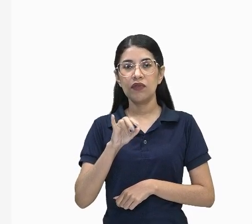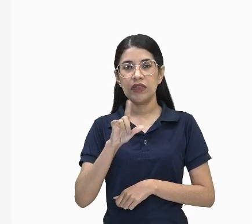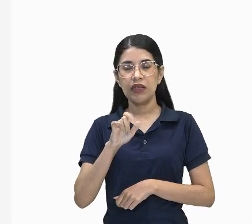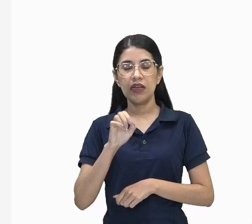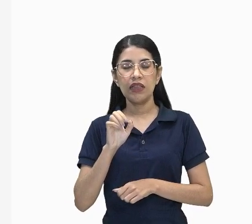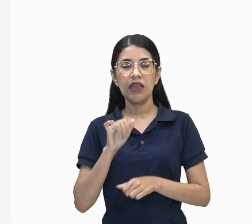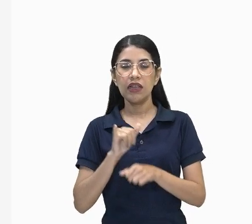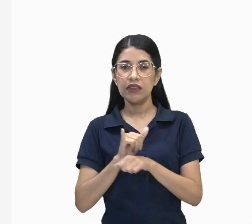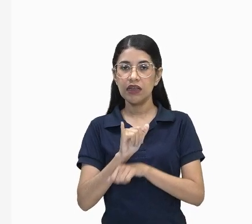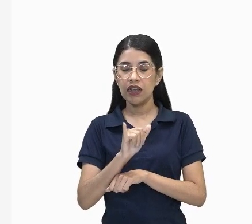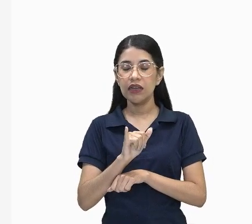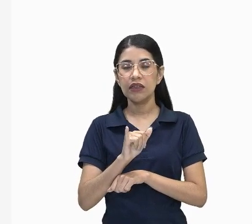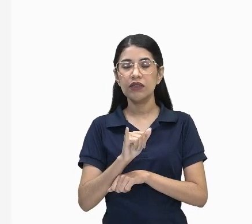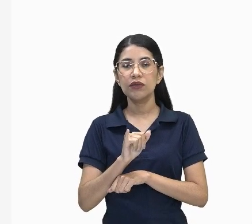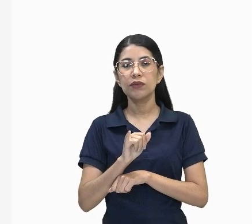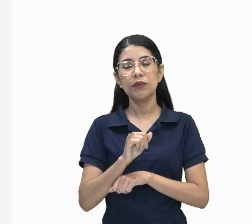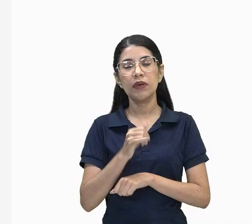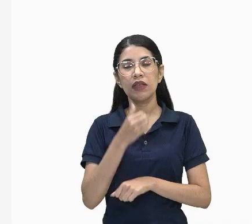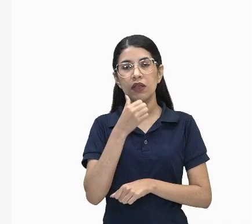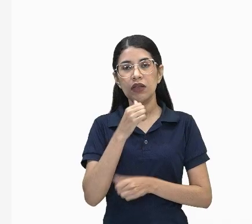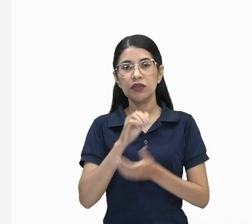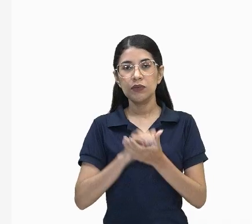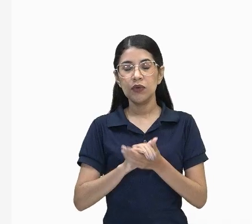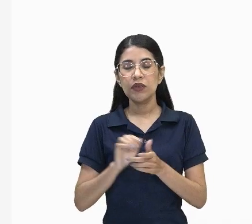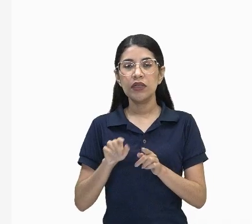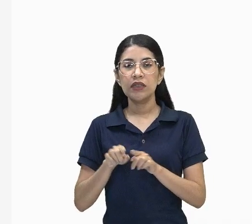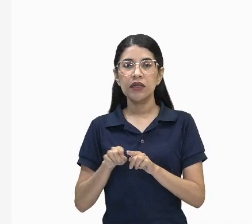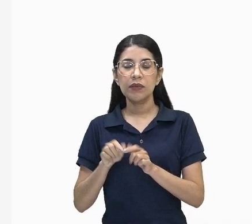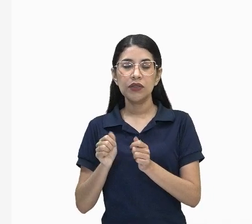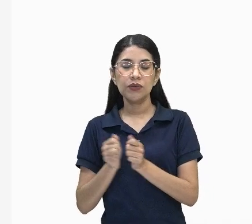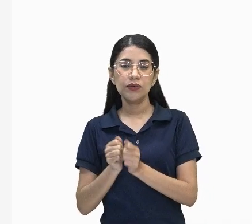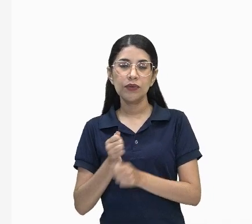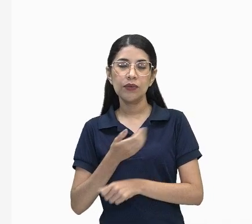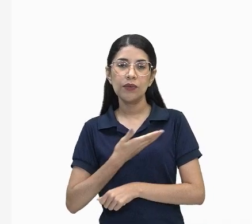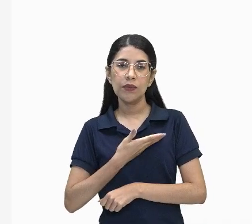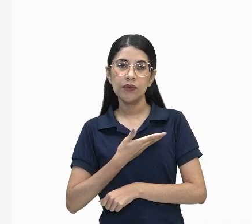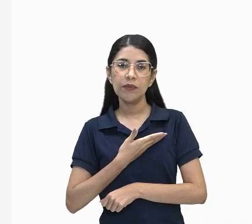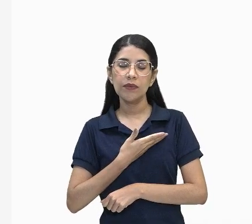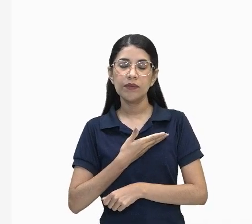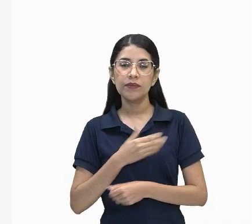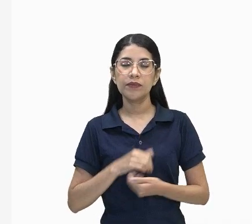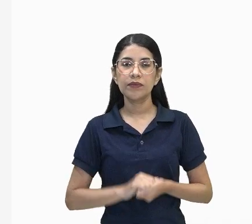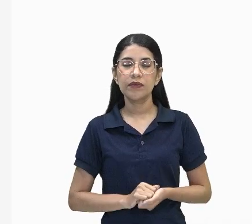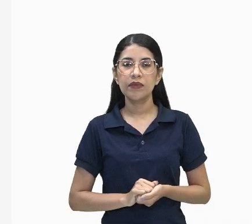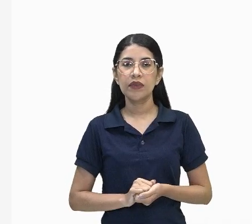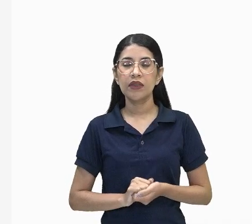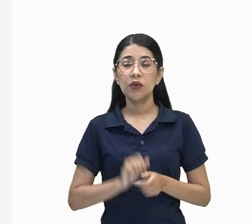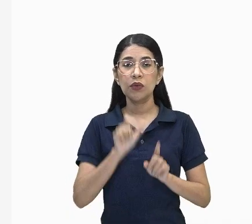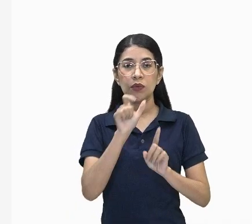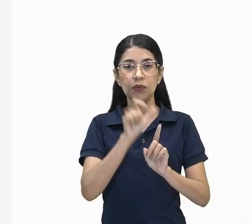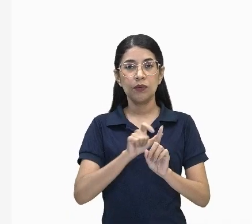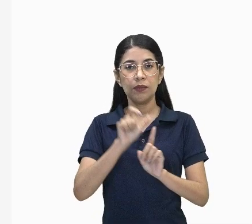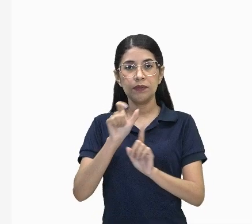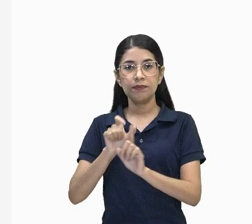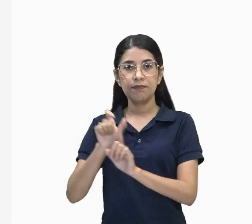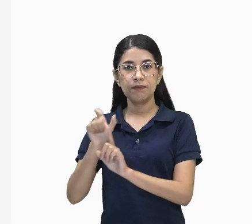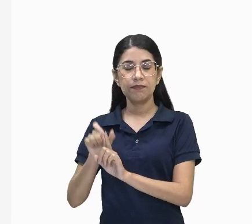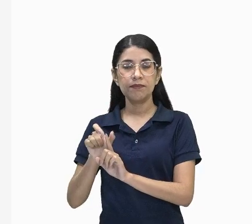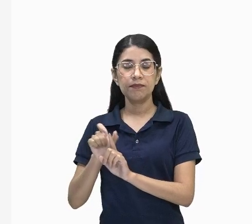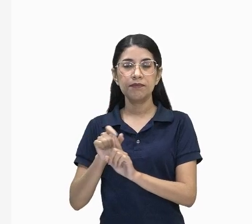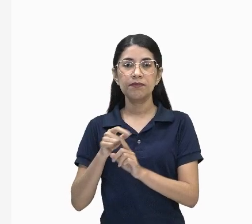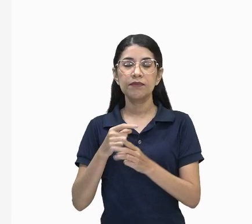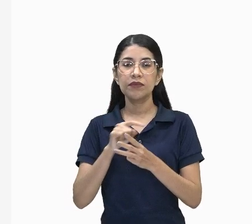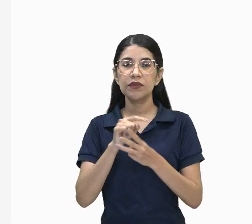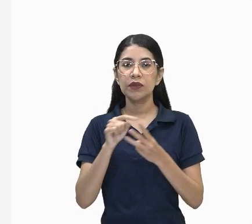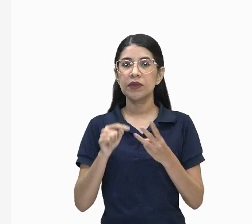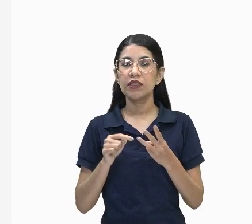então, pela esposa, pela Rita e pelo amigo desde a infância. Quais são os personagens? Os